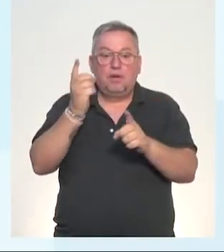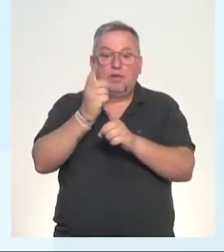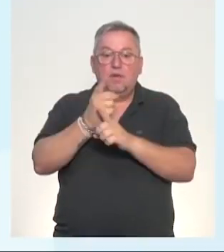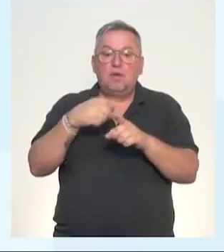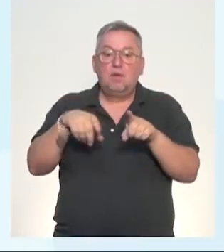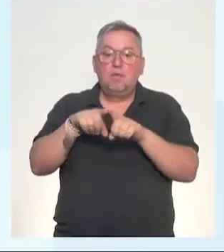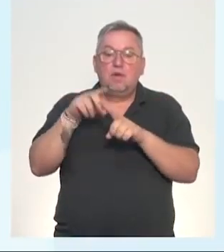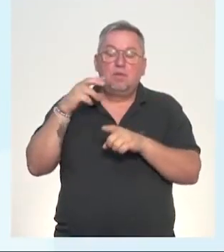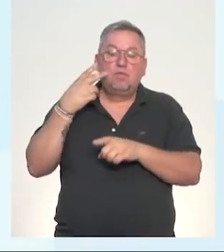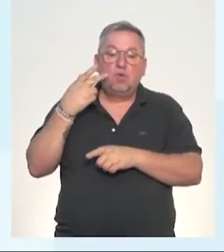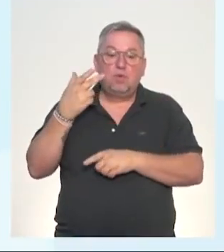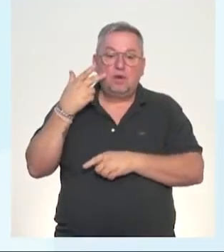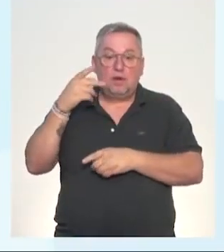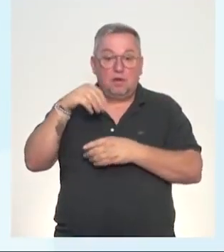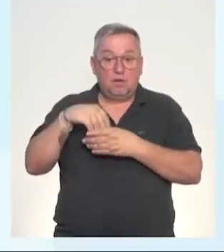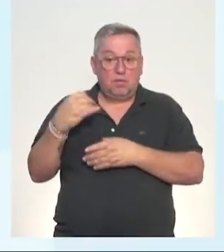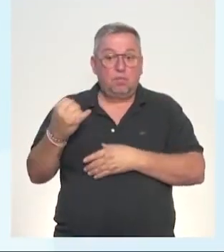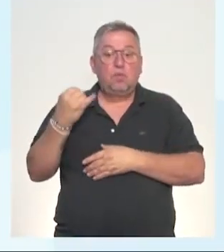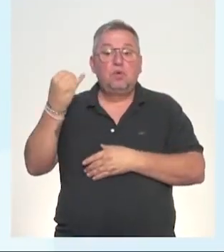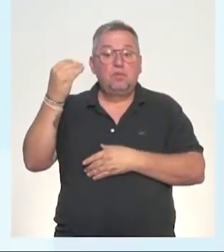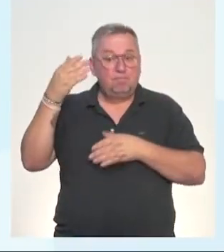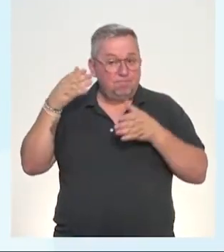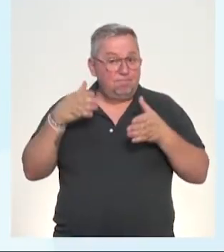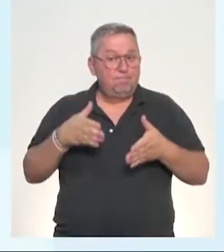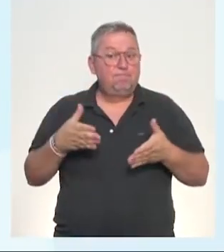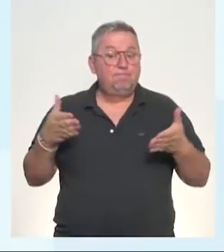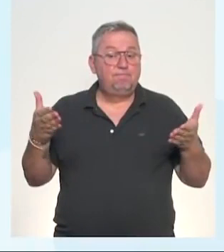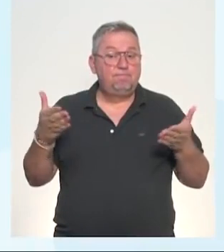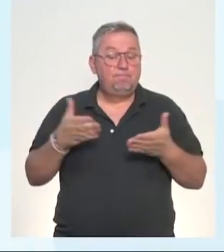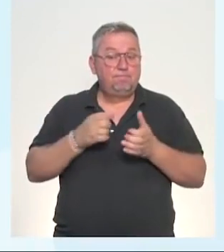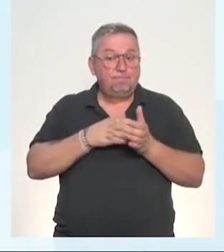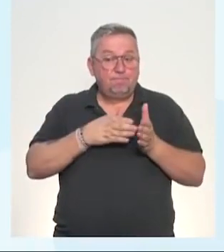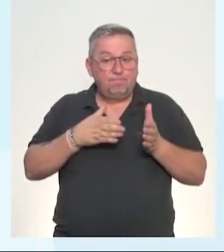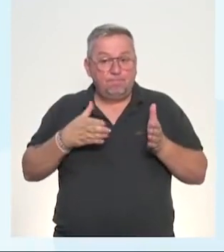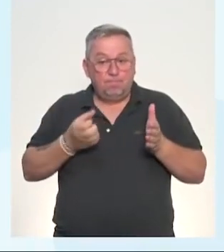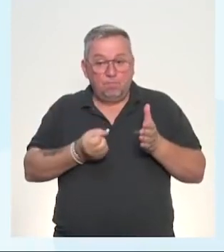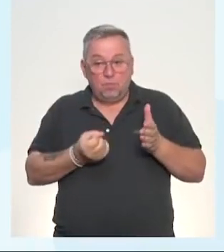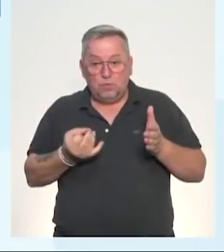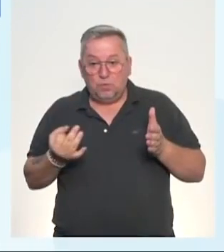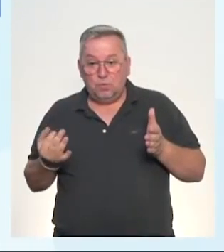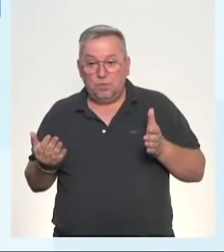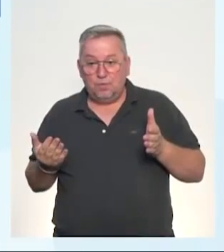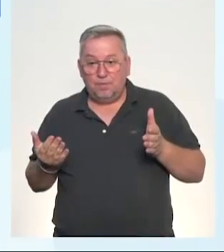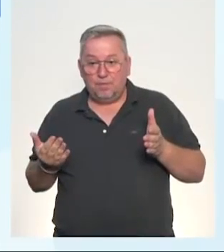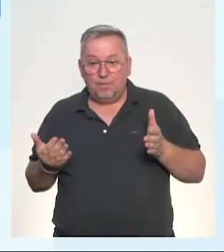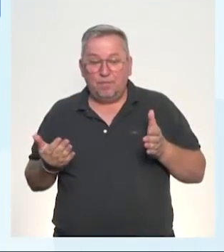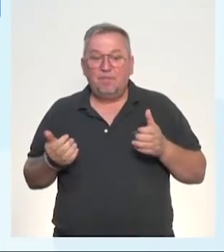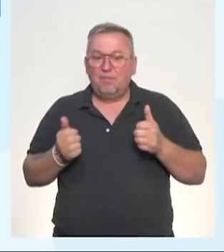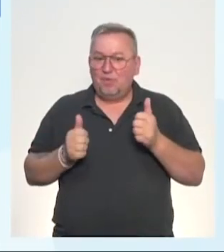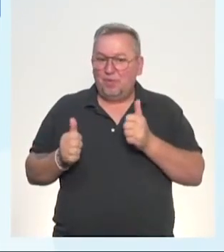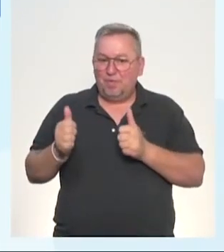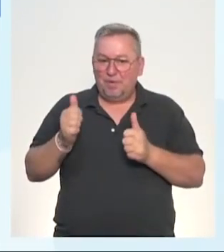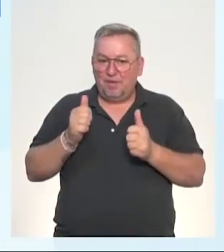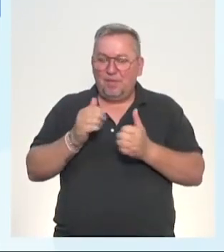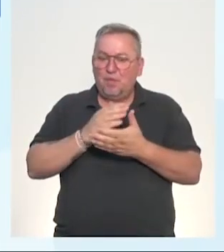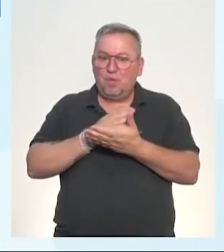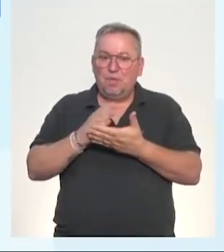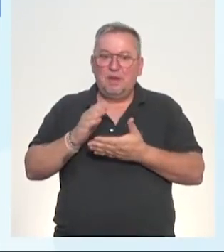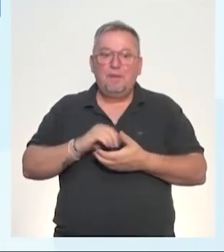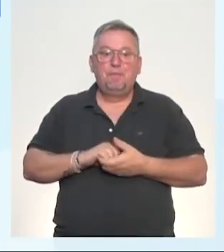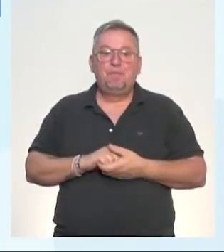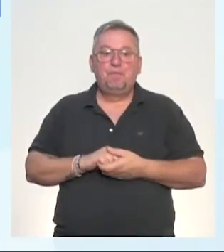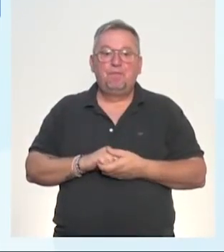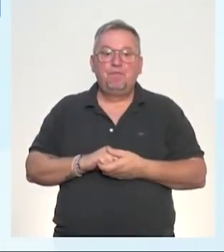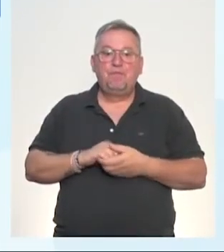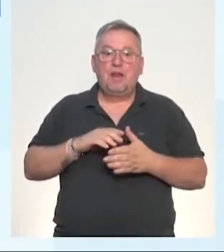extremamente importante, tá? Foco da aula de hoje, inclusive, de uma sequência numérica. Tudo bem, Vi? Vamos começar? Vamos. Beleza,